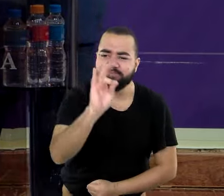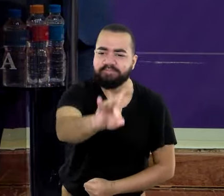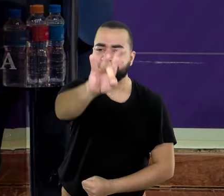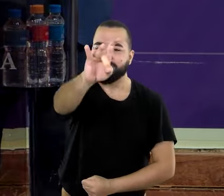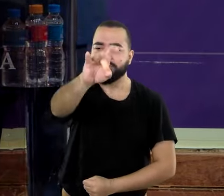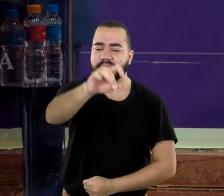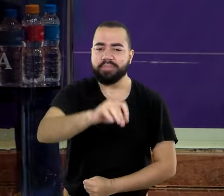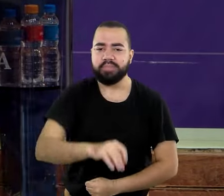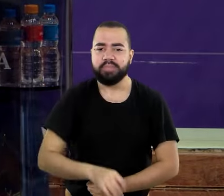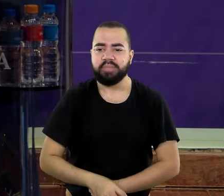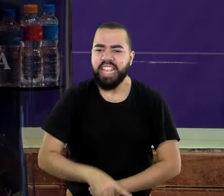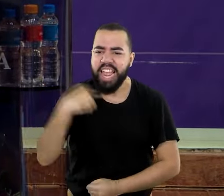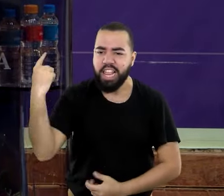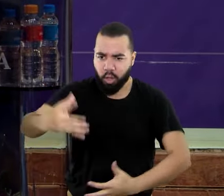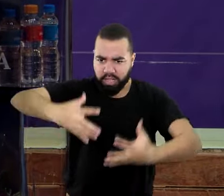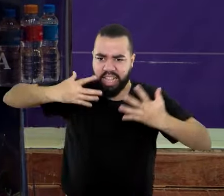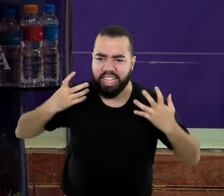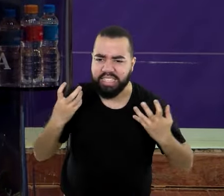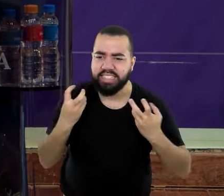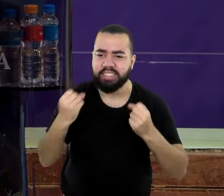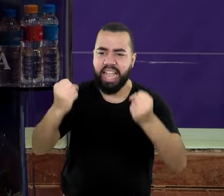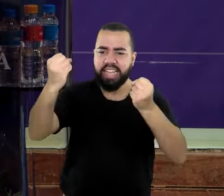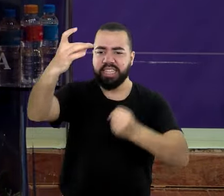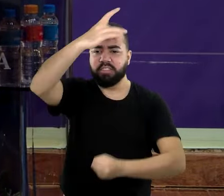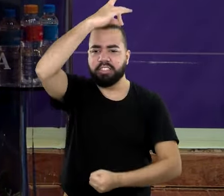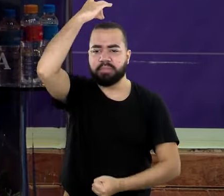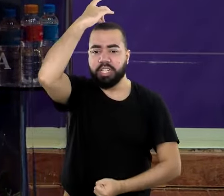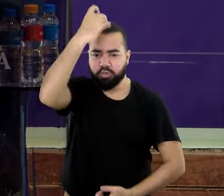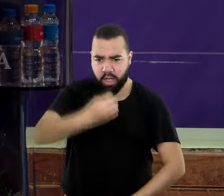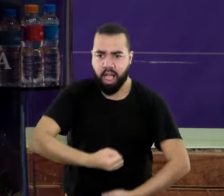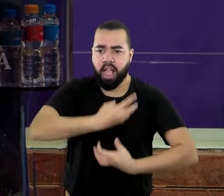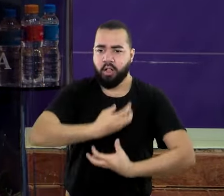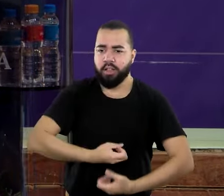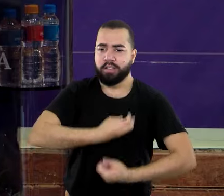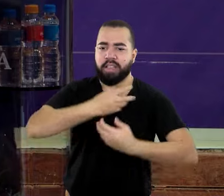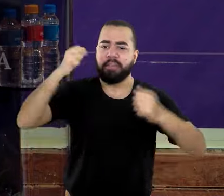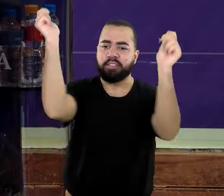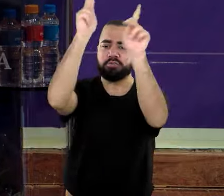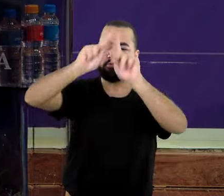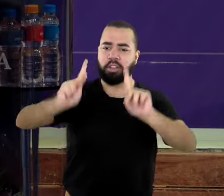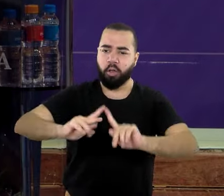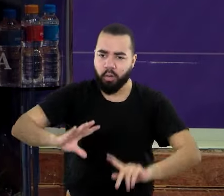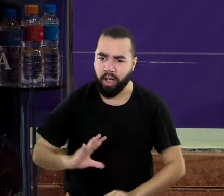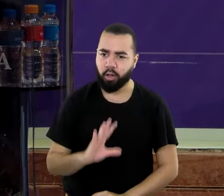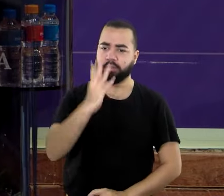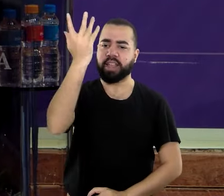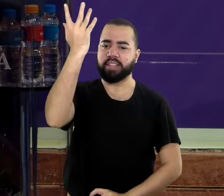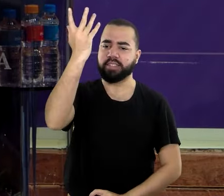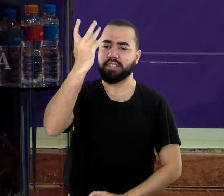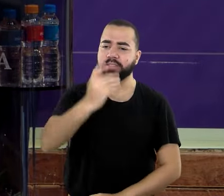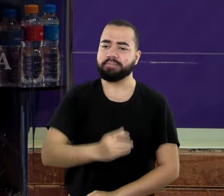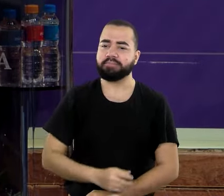E quando nós recebemos o Espírito, nós faremos o avivamento Shalom.